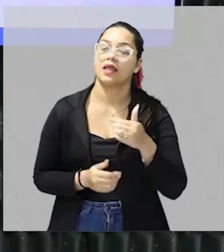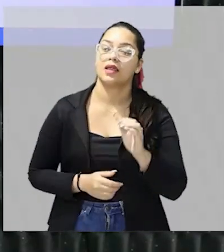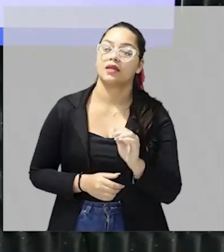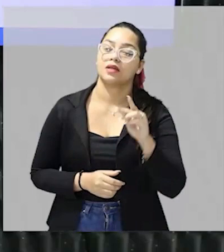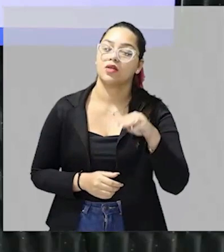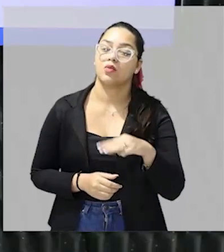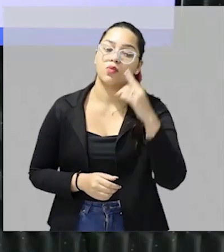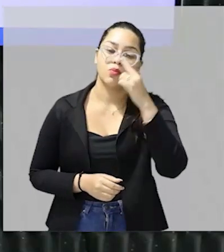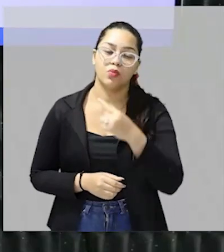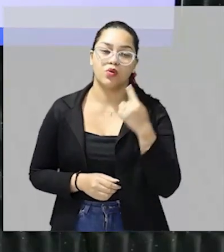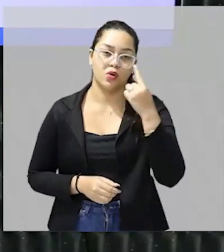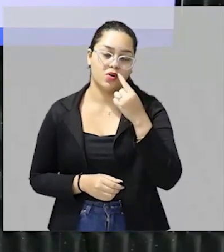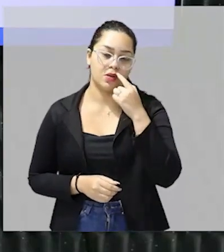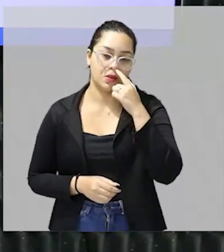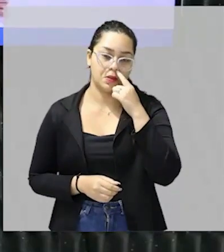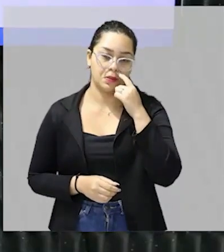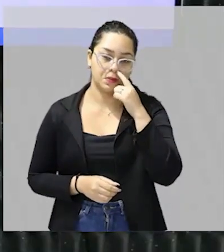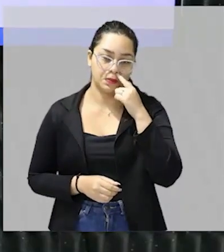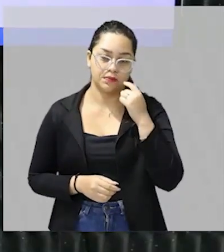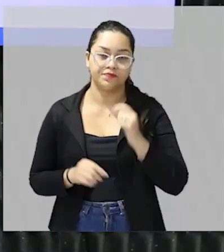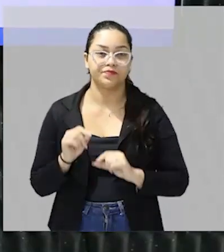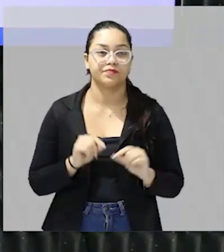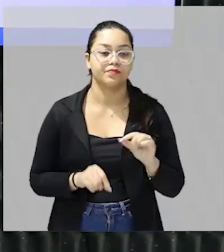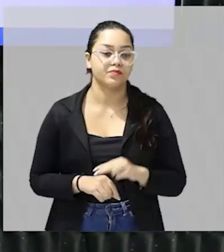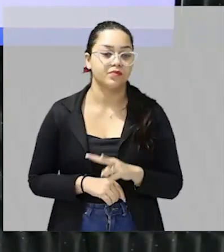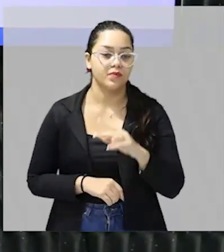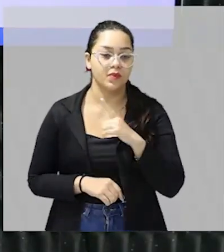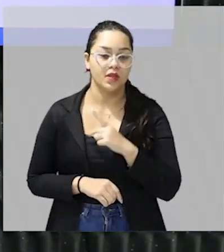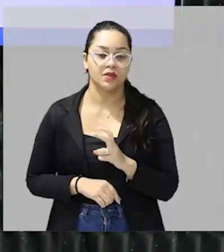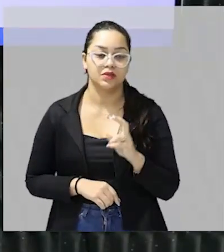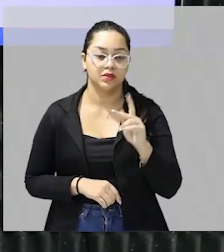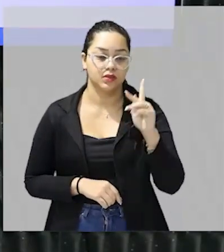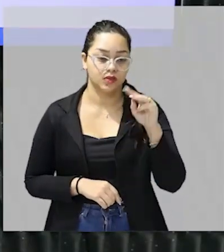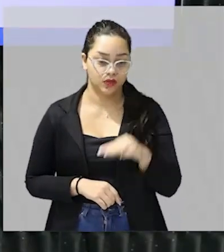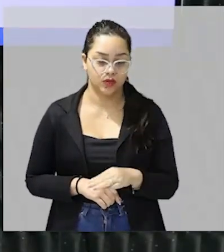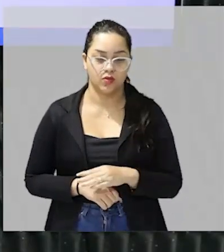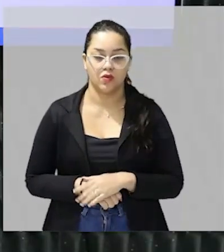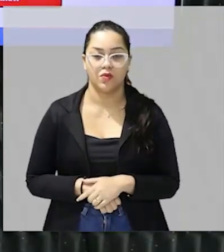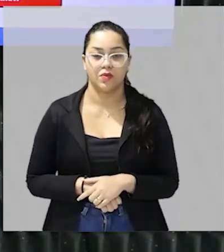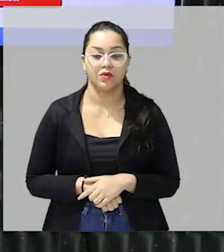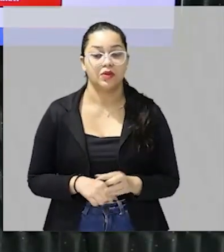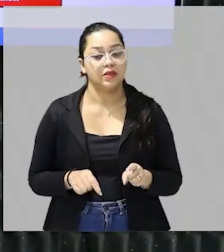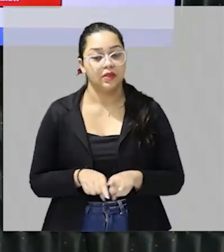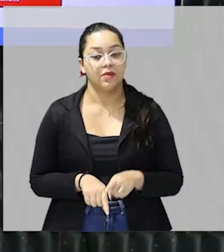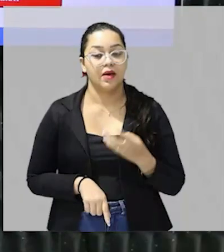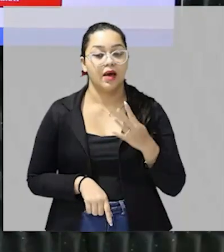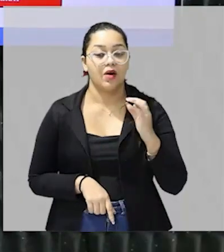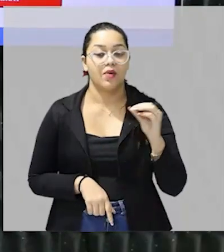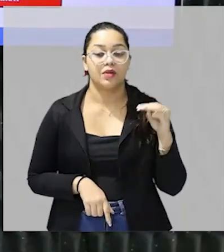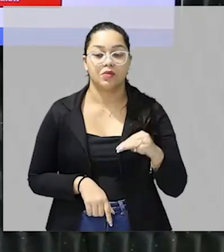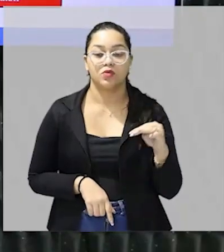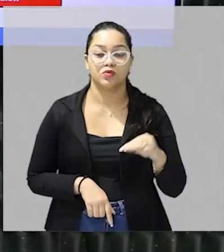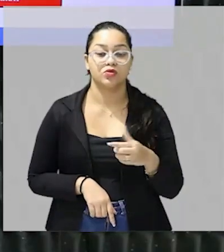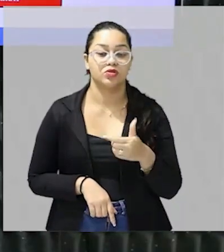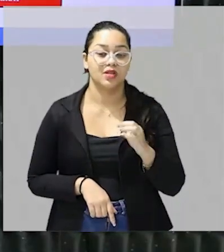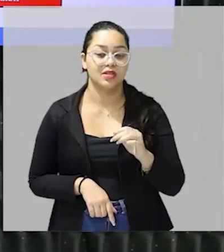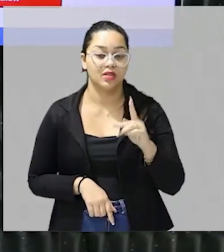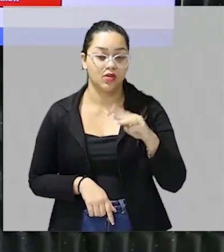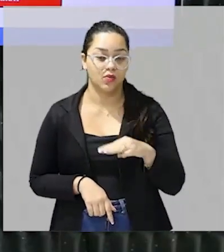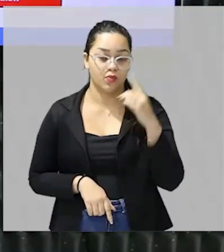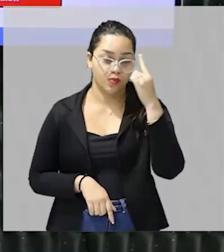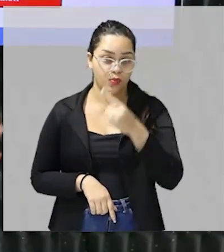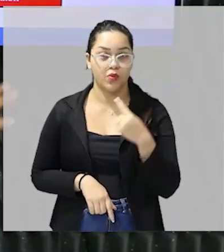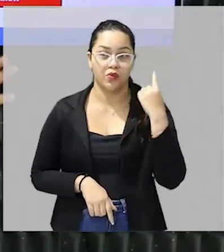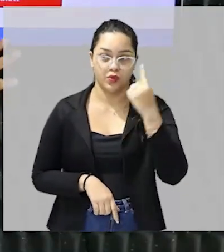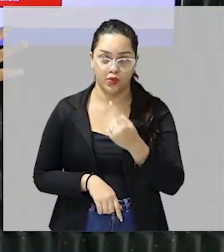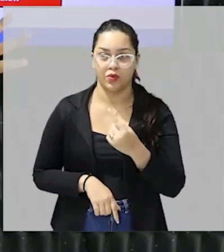hora. 30 minutos a 10 km por hora, ele vai correr aí 5 km em média. e ele vai ter um aumento nesse volume do seu